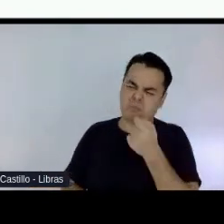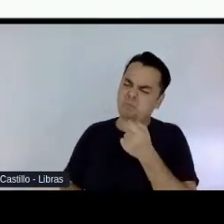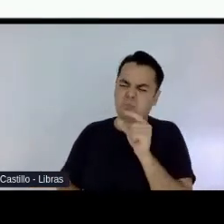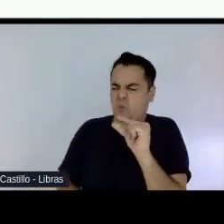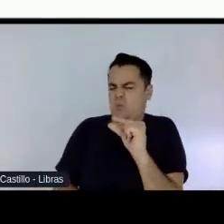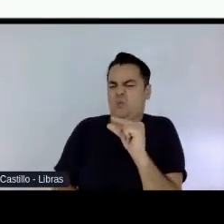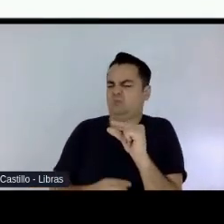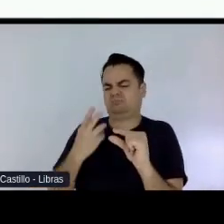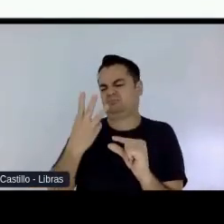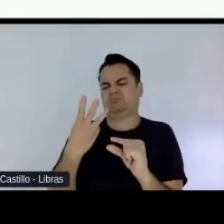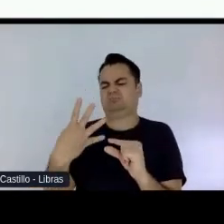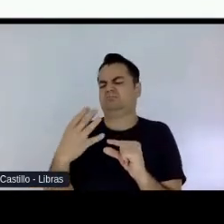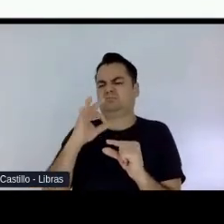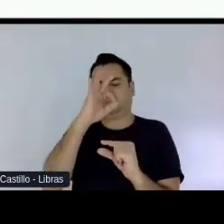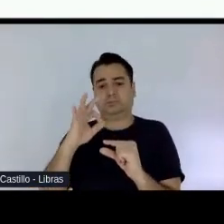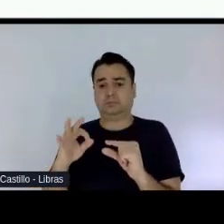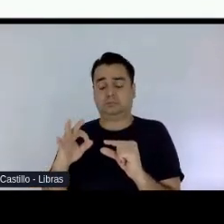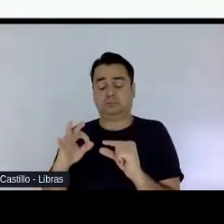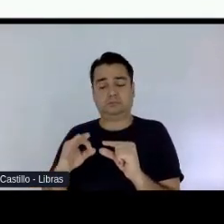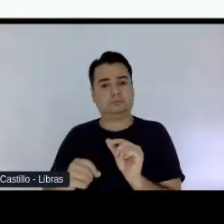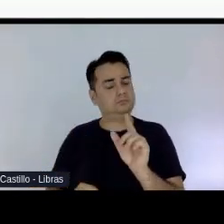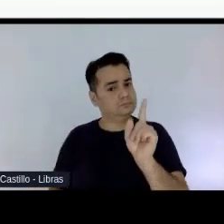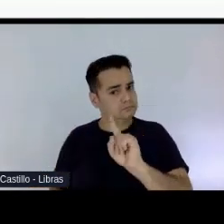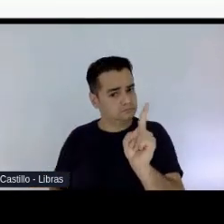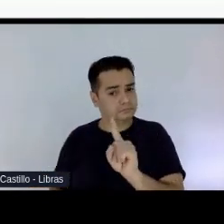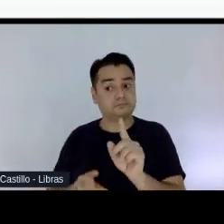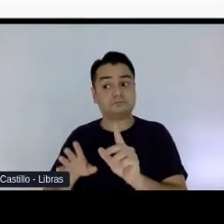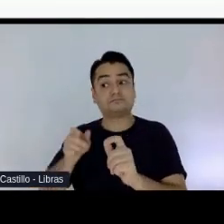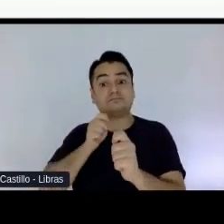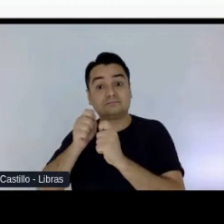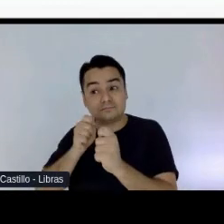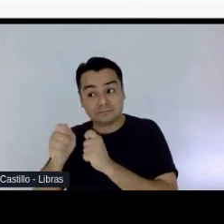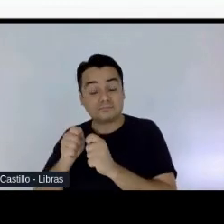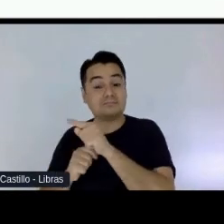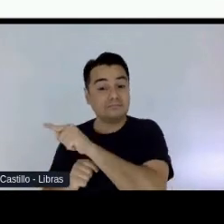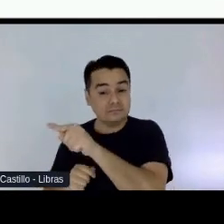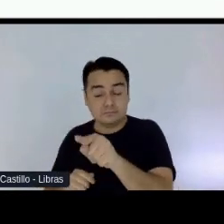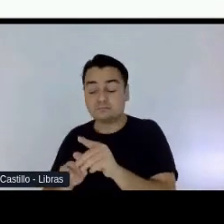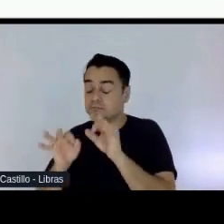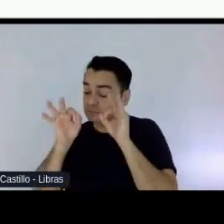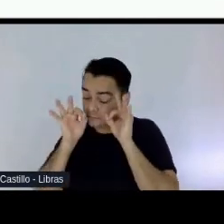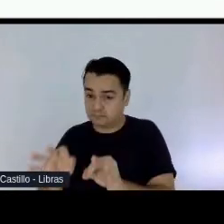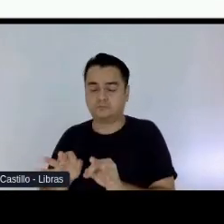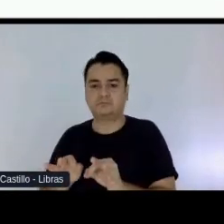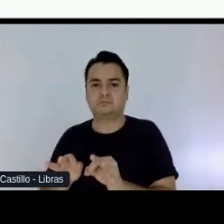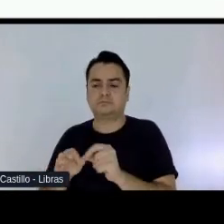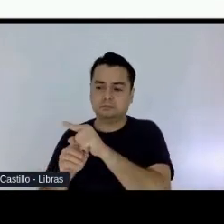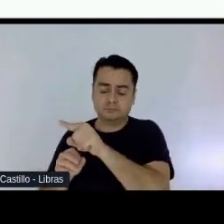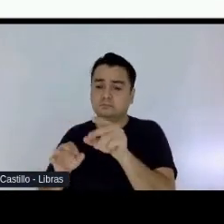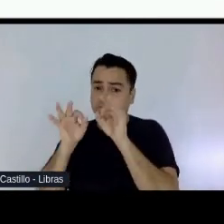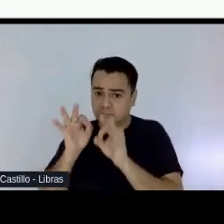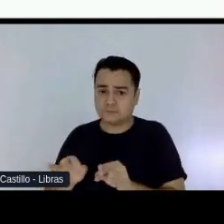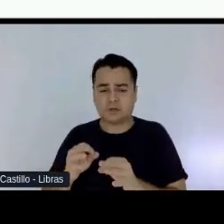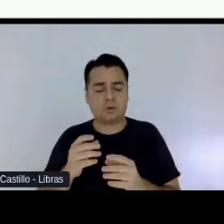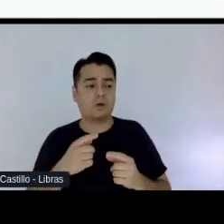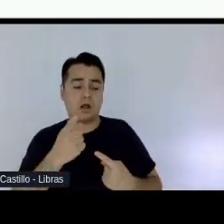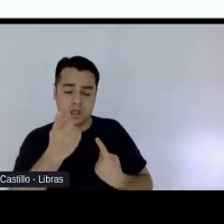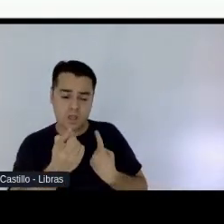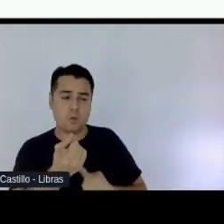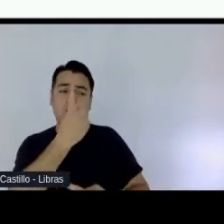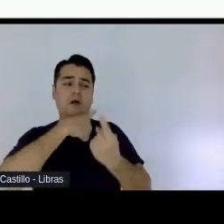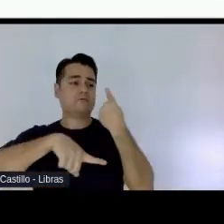está falando de entrevistados que afirmam isso, eles têm certeza, né, de que a carreira deles não